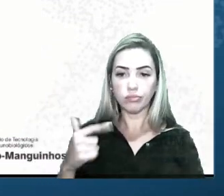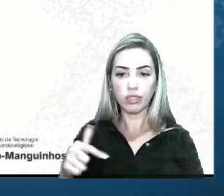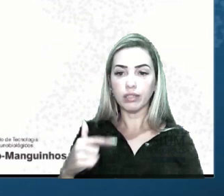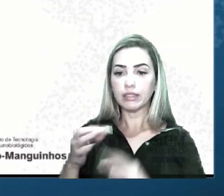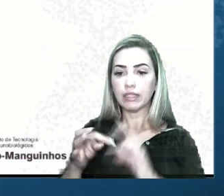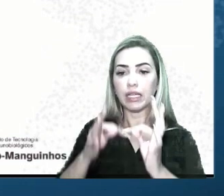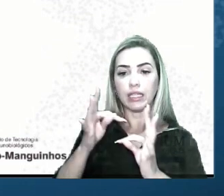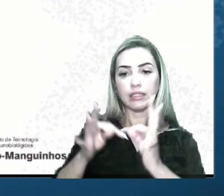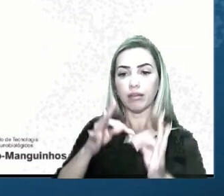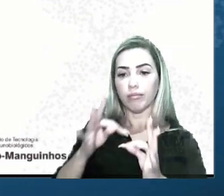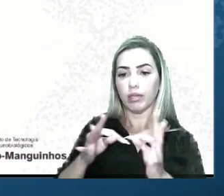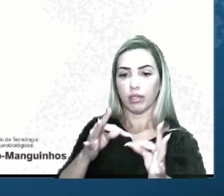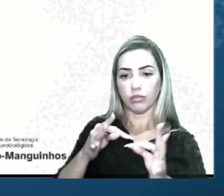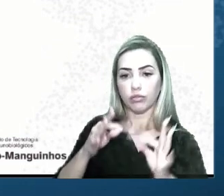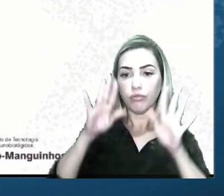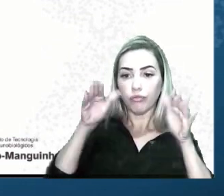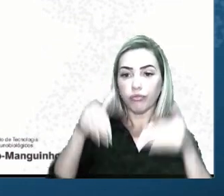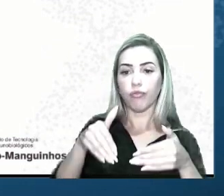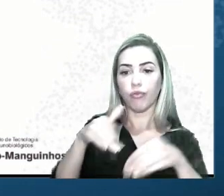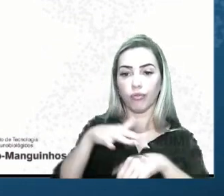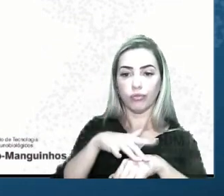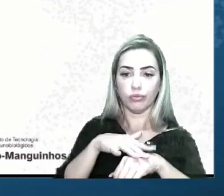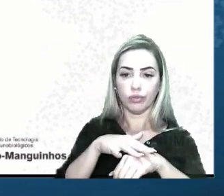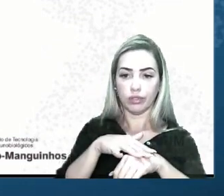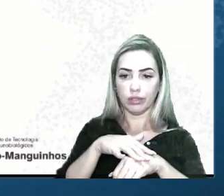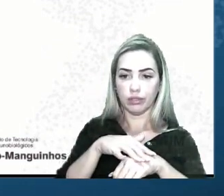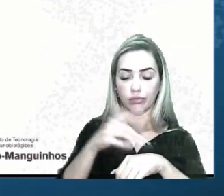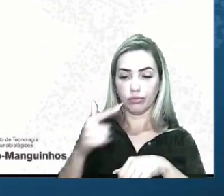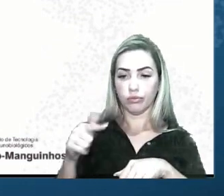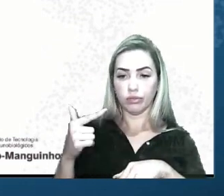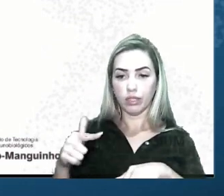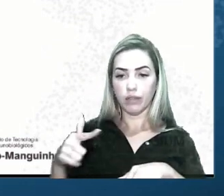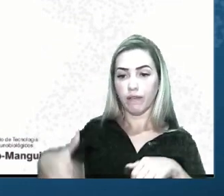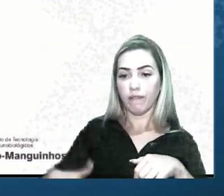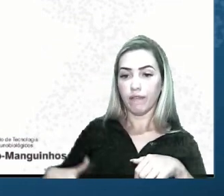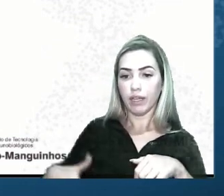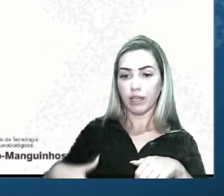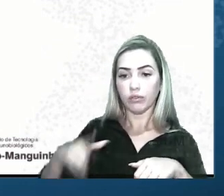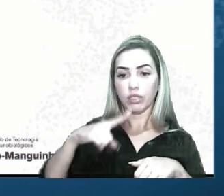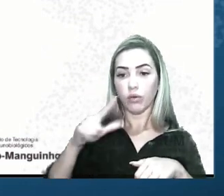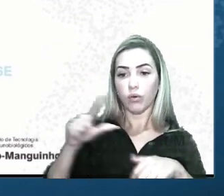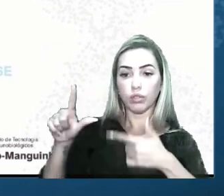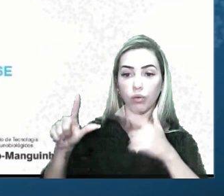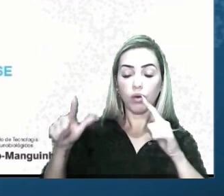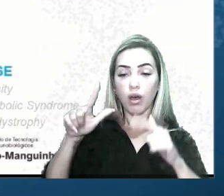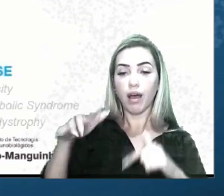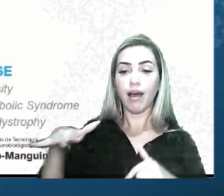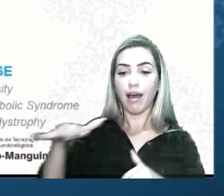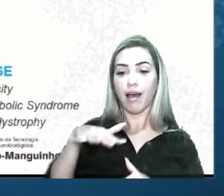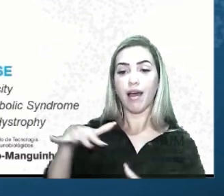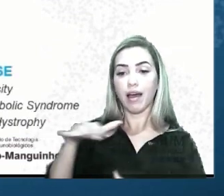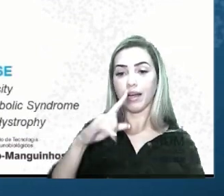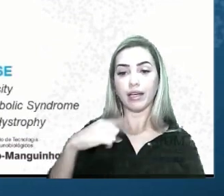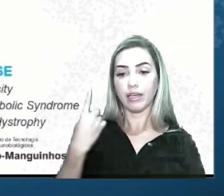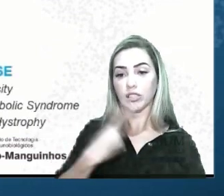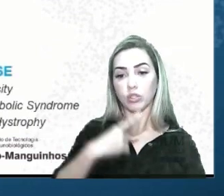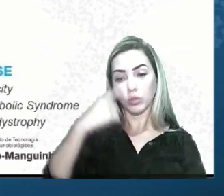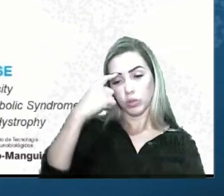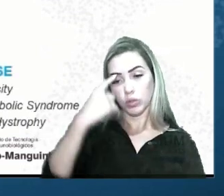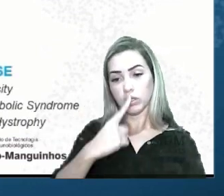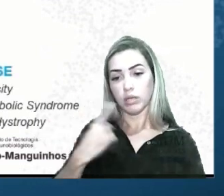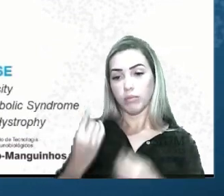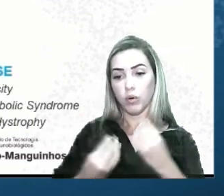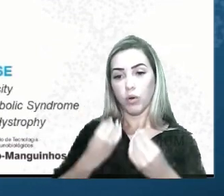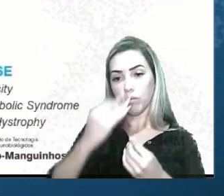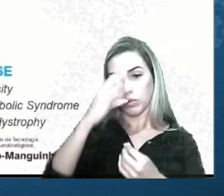tratamento modificador da doença, como no caso do fígado, existem outras áreas que nós ainda não solucionamos os problemas